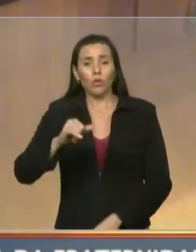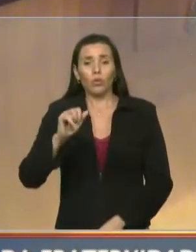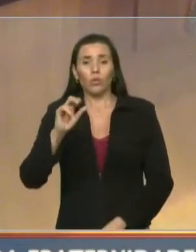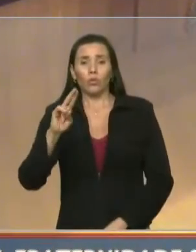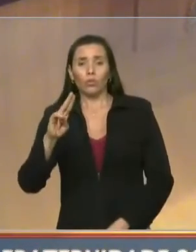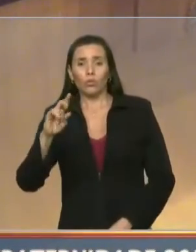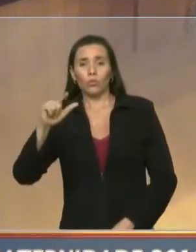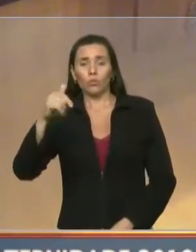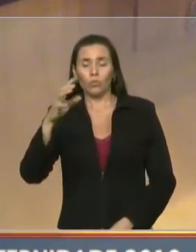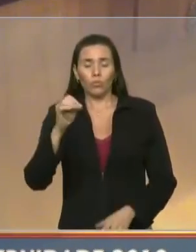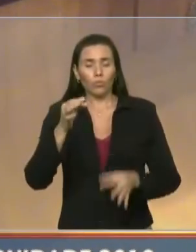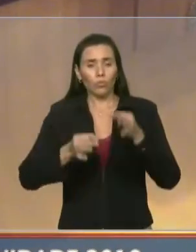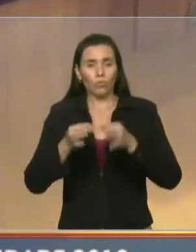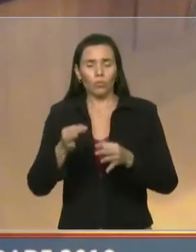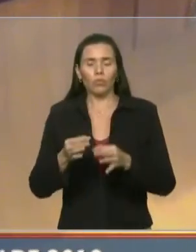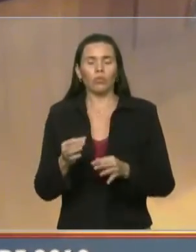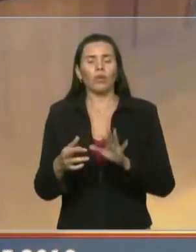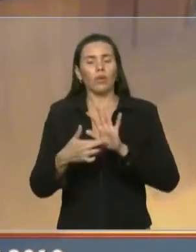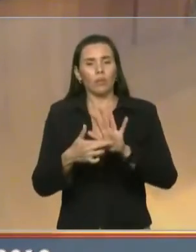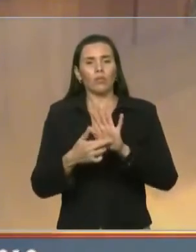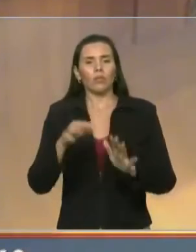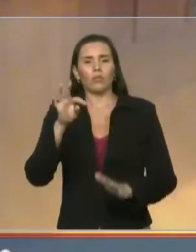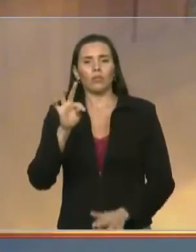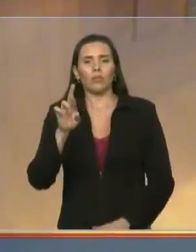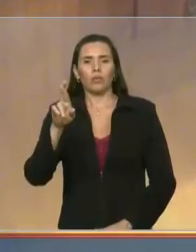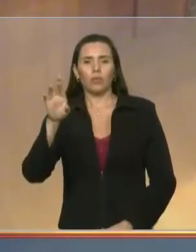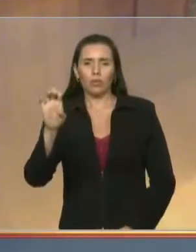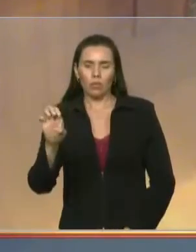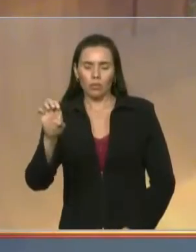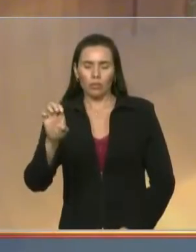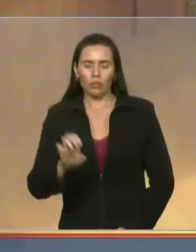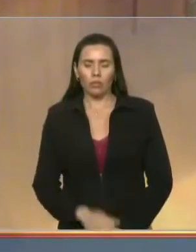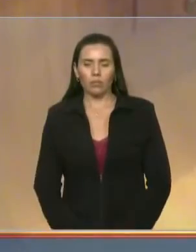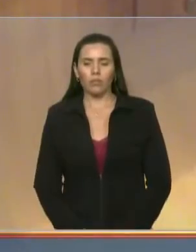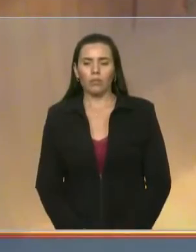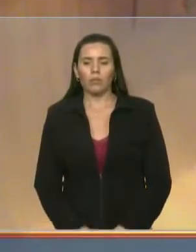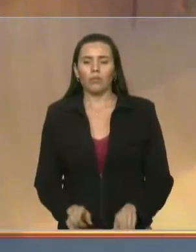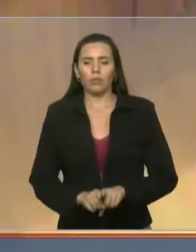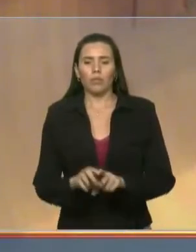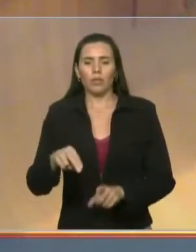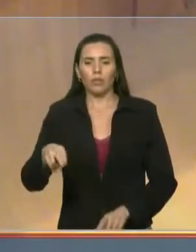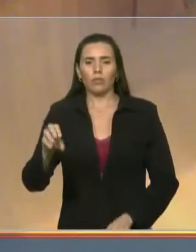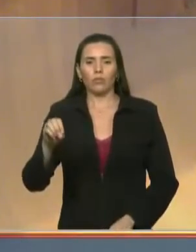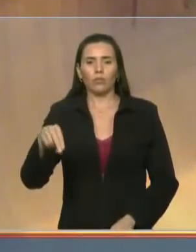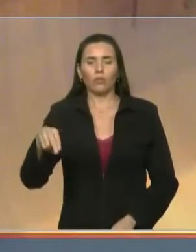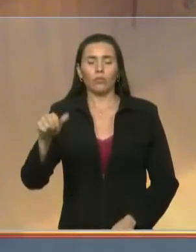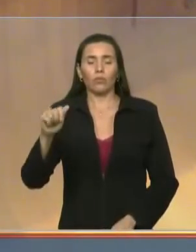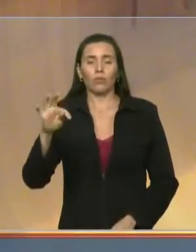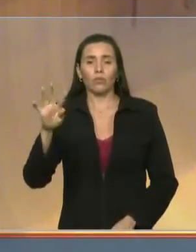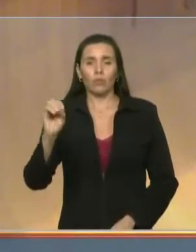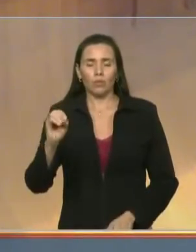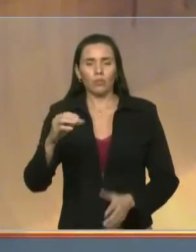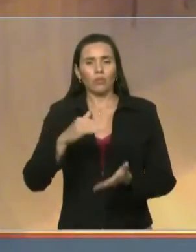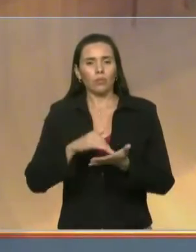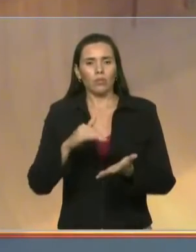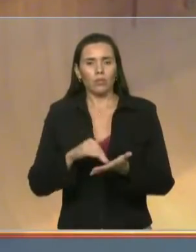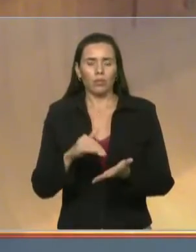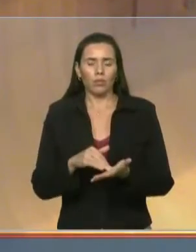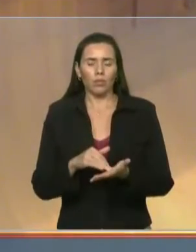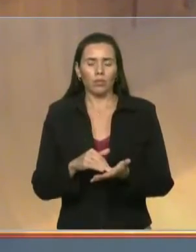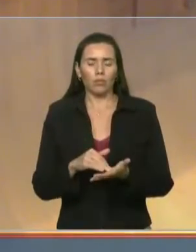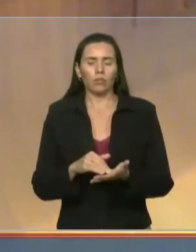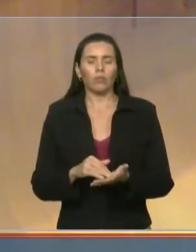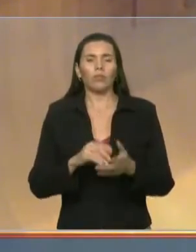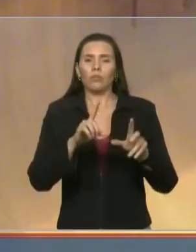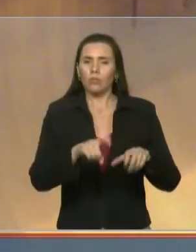juiz eleitoral, neste ato representando o Tribunal Regional Eleitoral, o senhor Nonato Chocolate, secretário municipal de